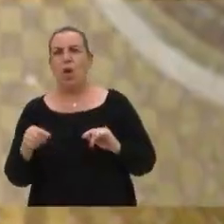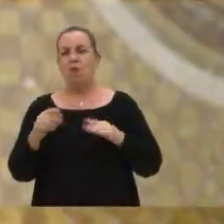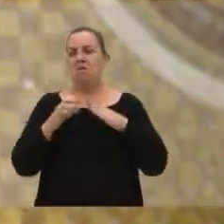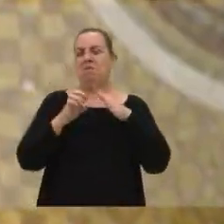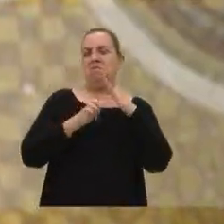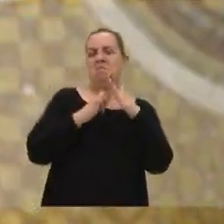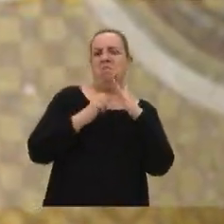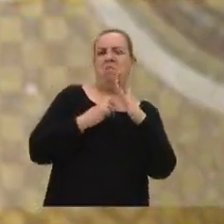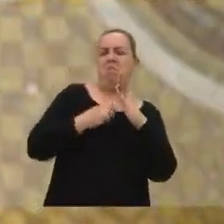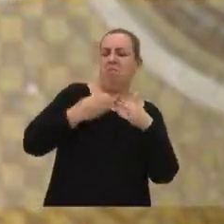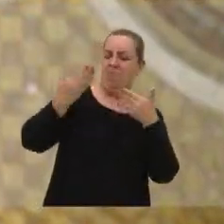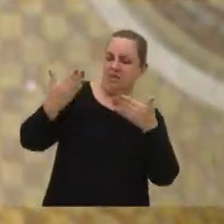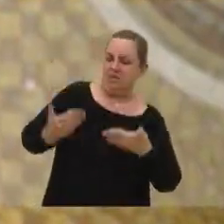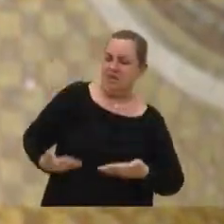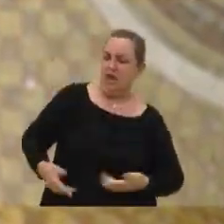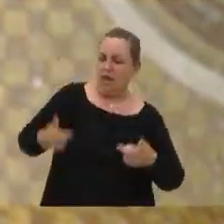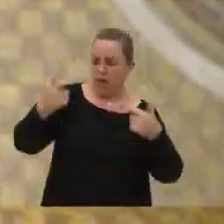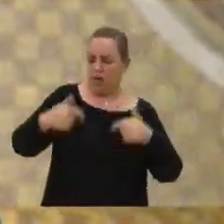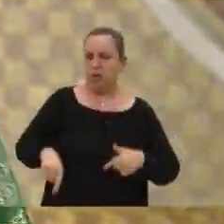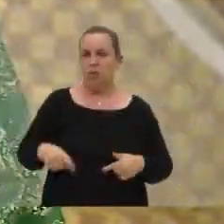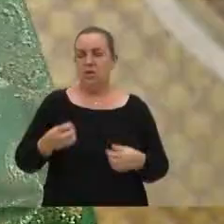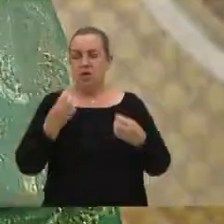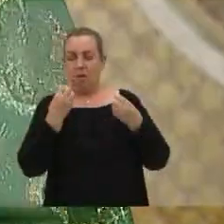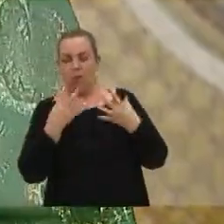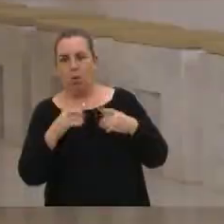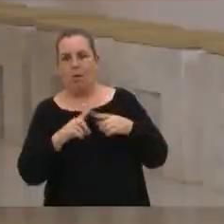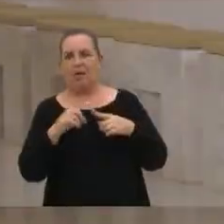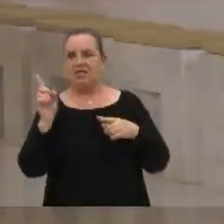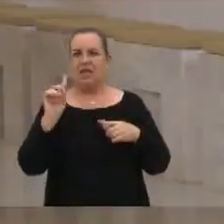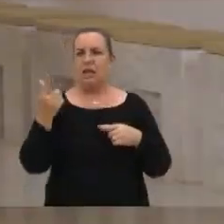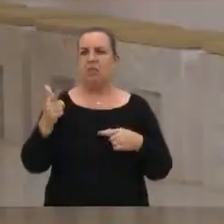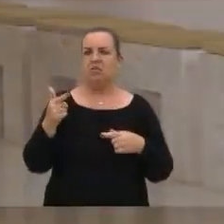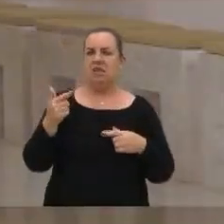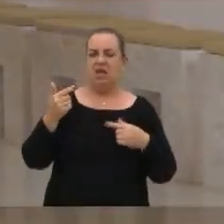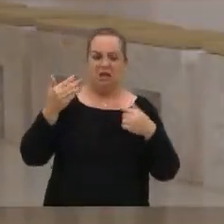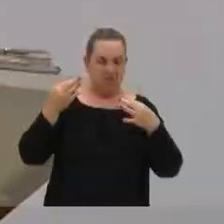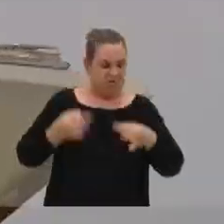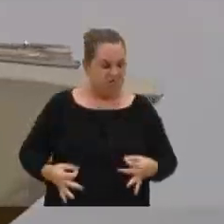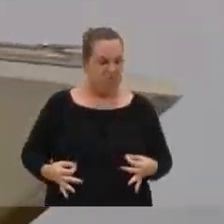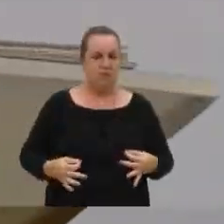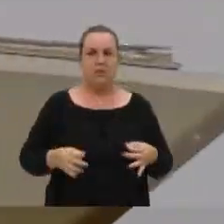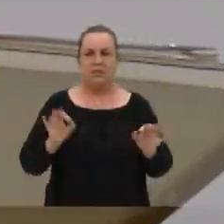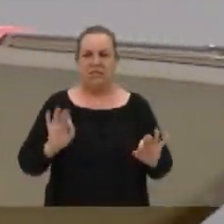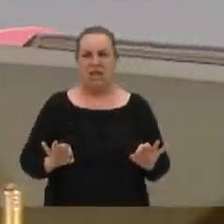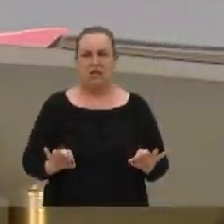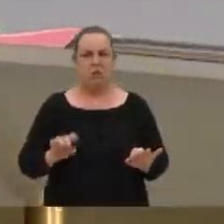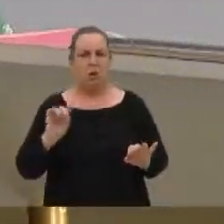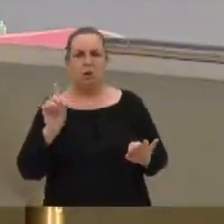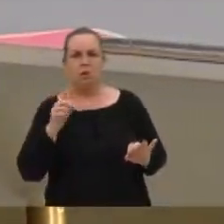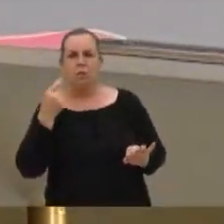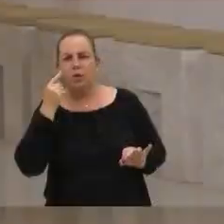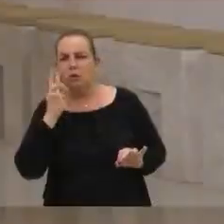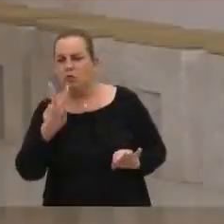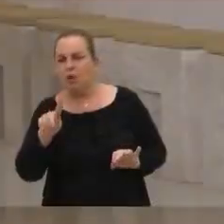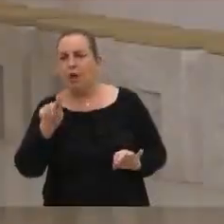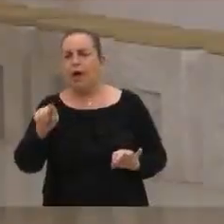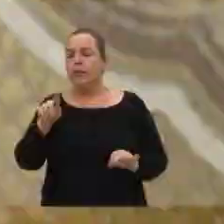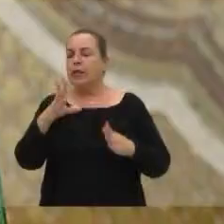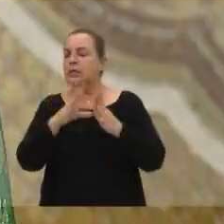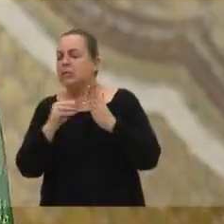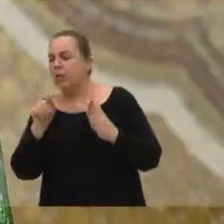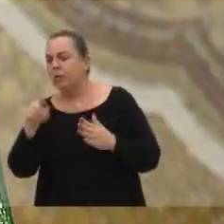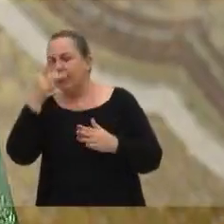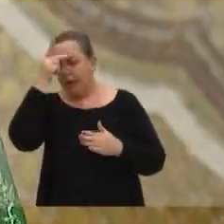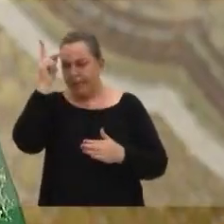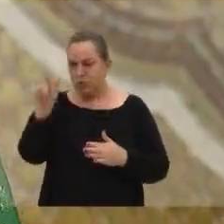empresário que é bem sucedido, porém desonesto. Não seja para aquele político que exerce o poder de